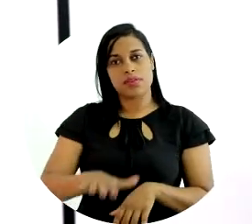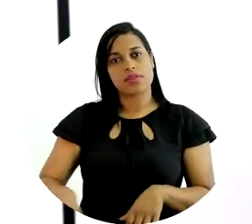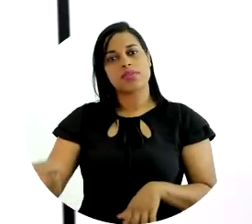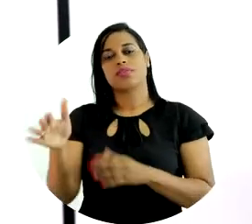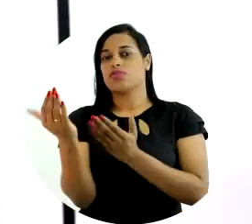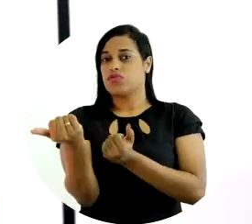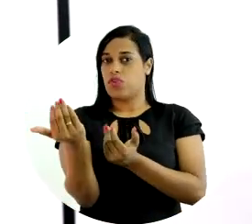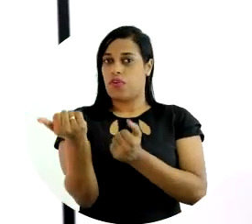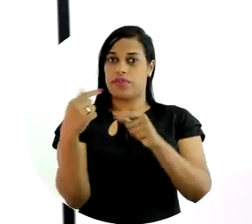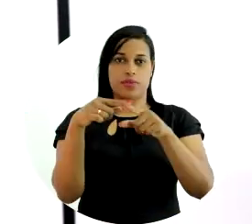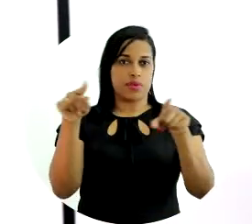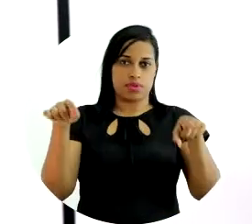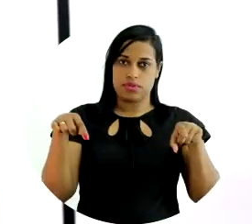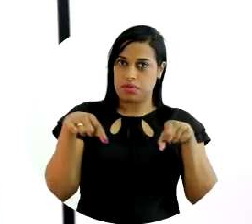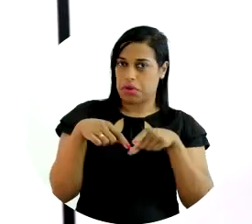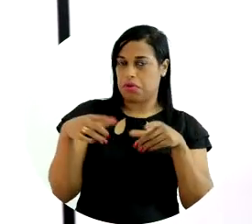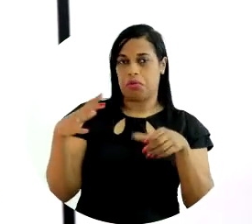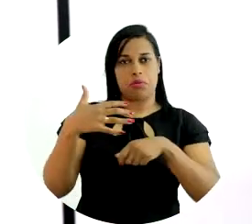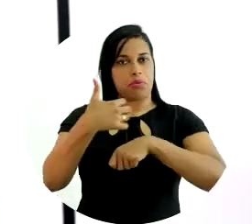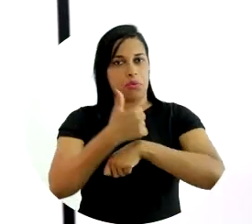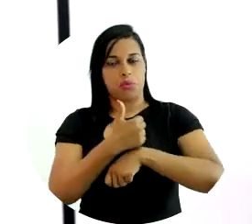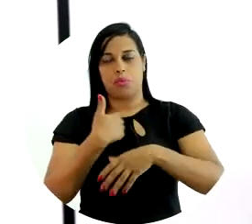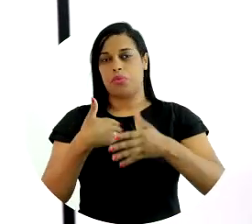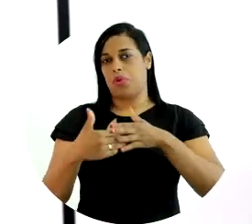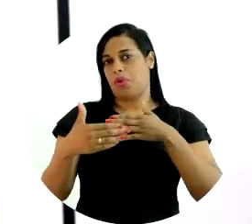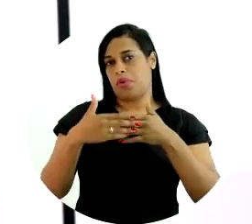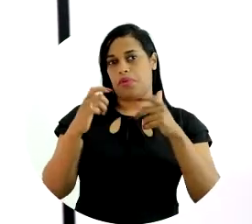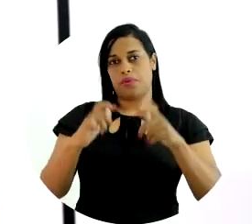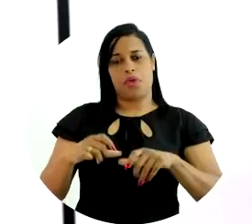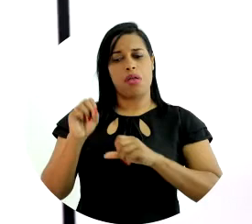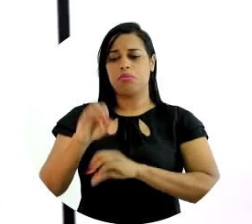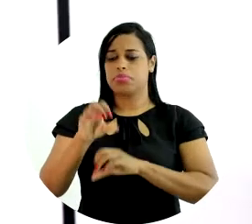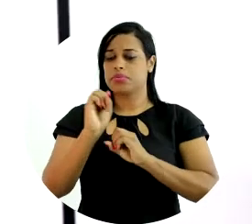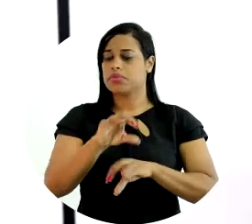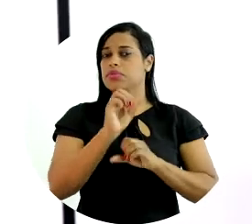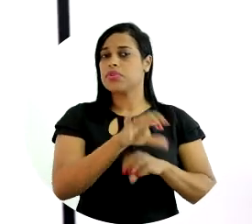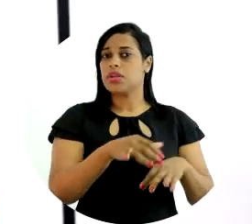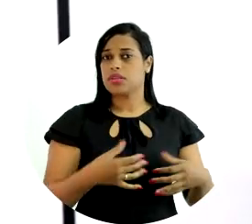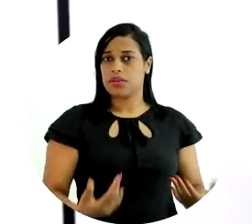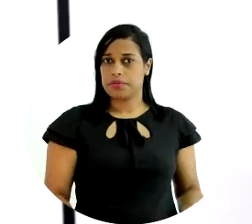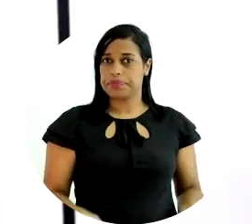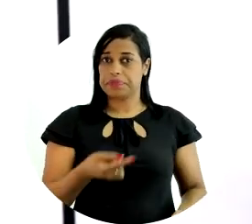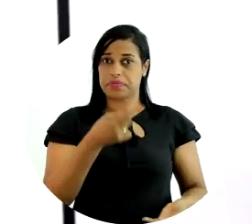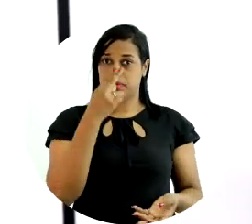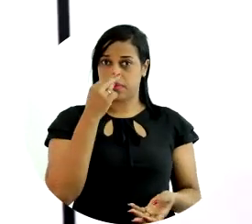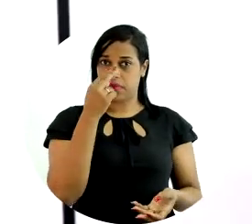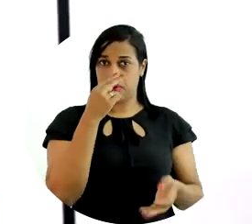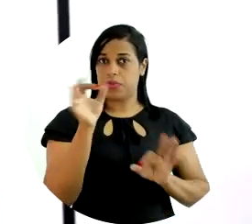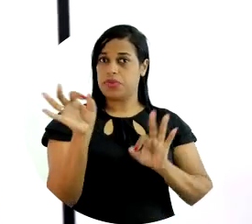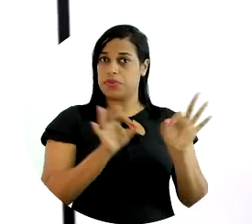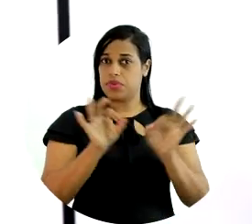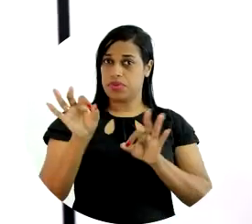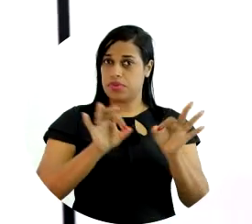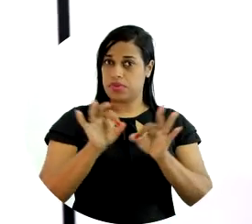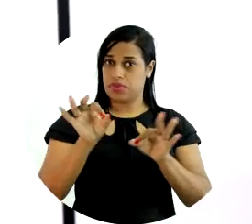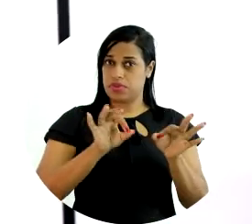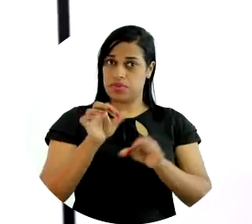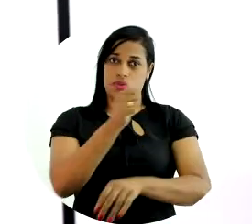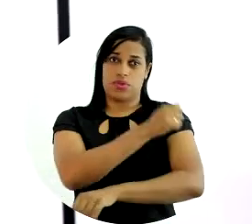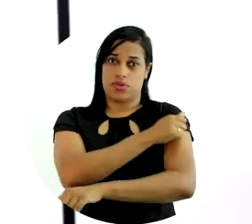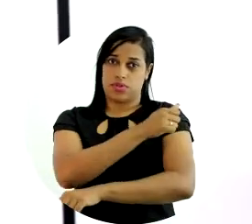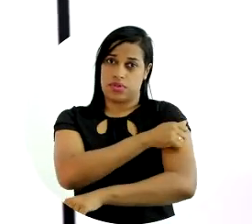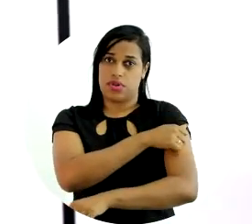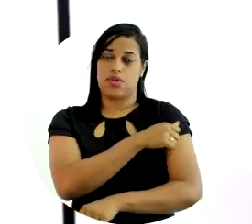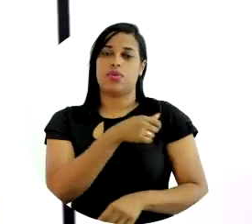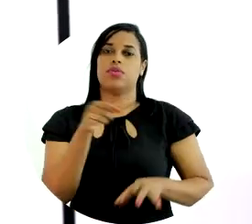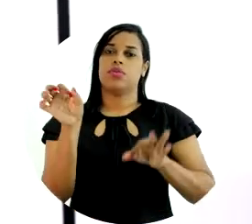e adolescentes em qualquer lugar e ele daria ao mesmo organismo